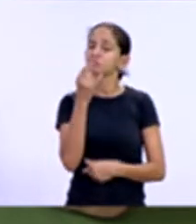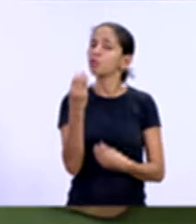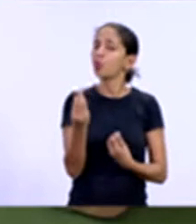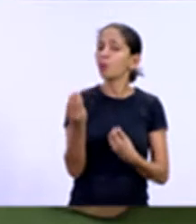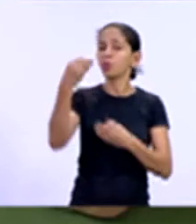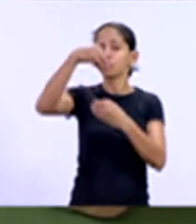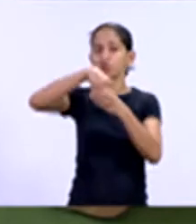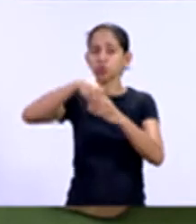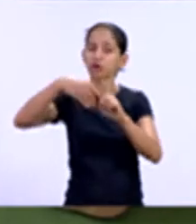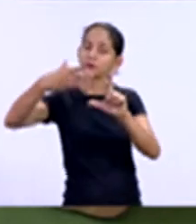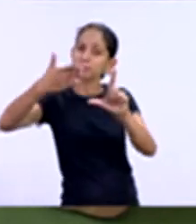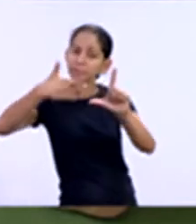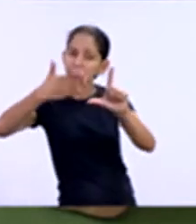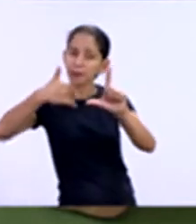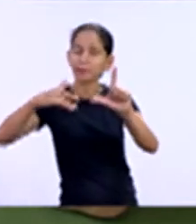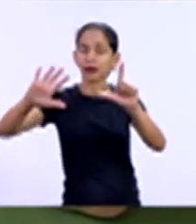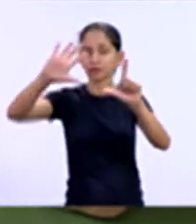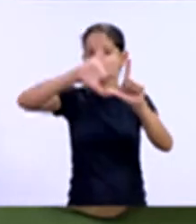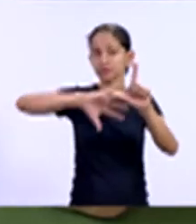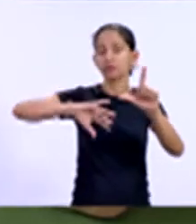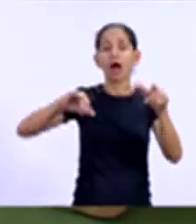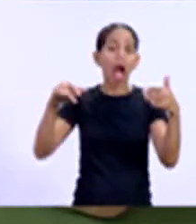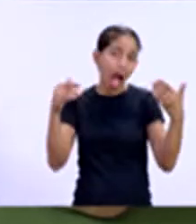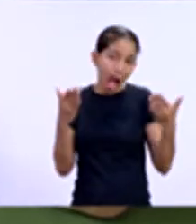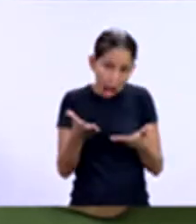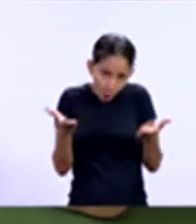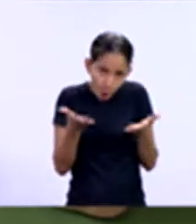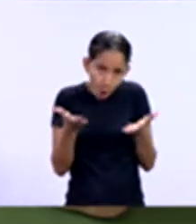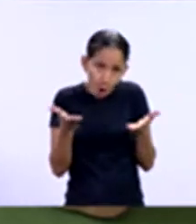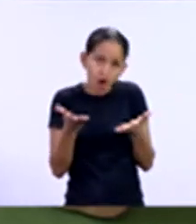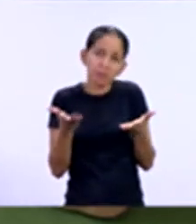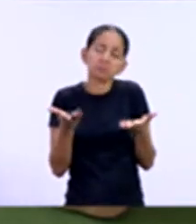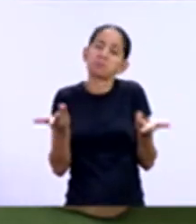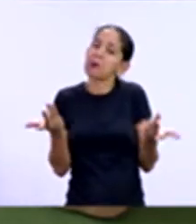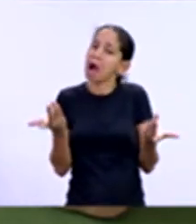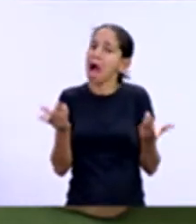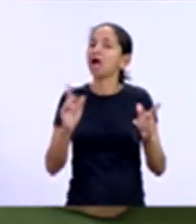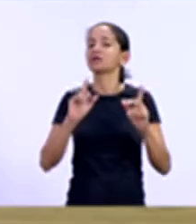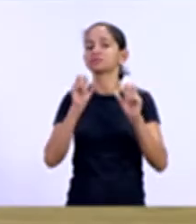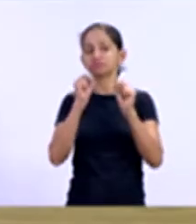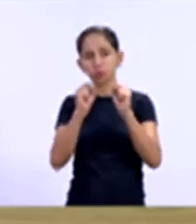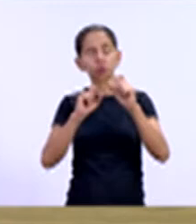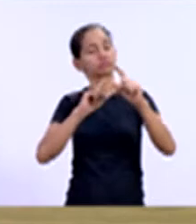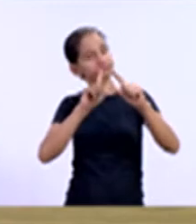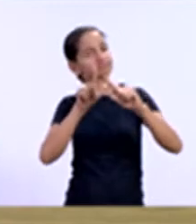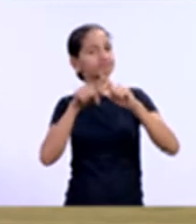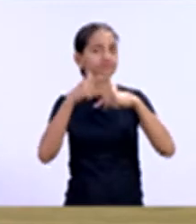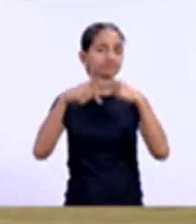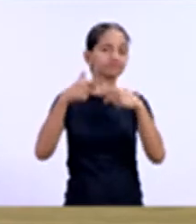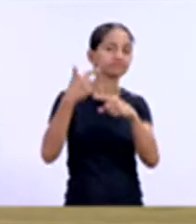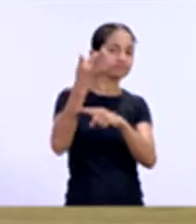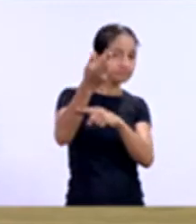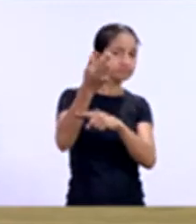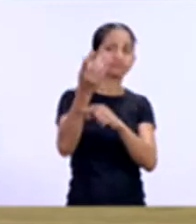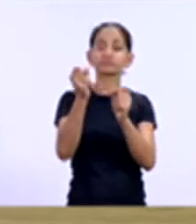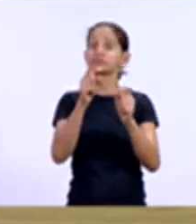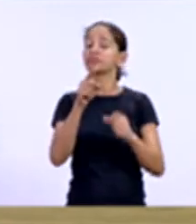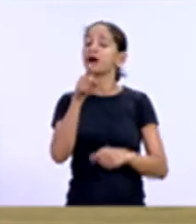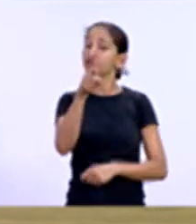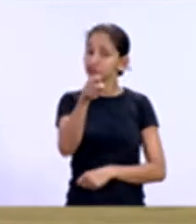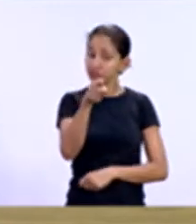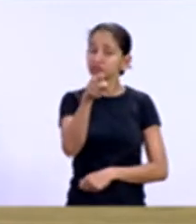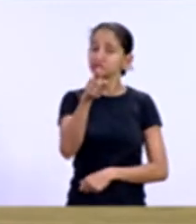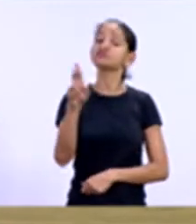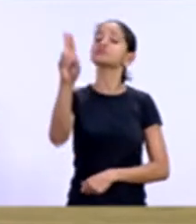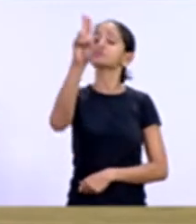nosso ambiente virtual de aprendizagem. Ainda, quem sabe no futuro, né, teremos essas redes sociais no nosso ambiente virtual. Mas vocês usam para comunicar entre os